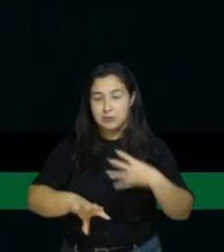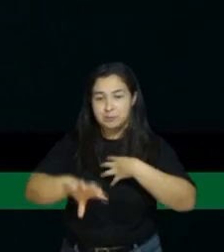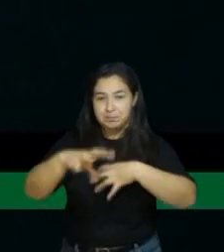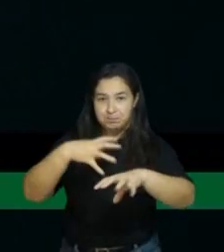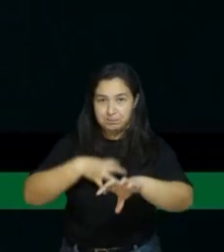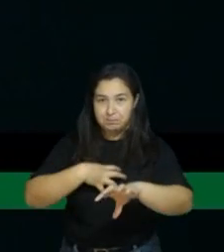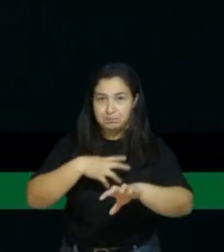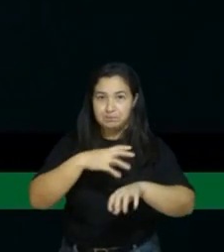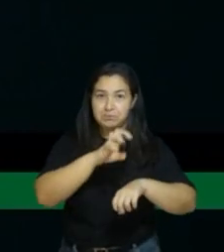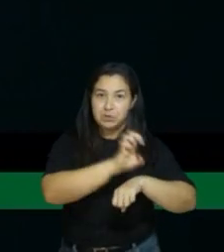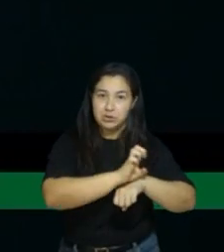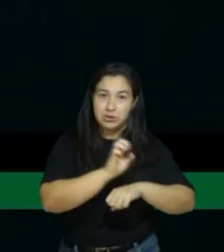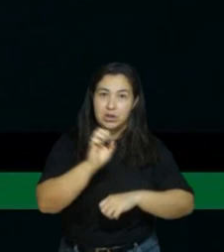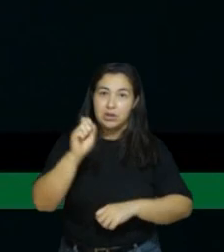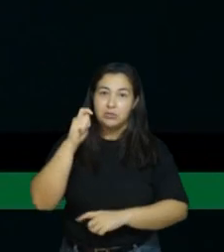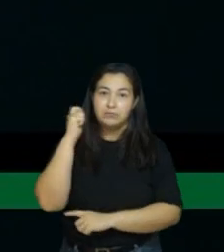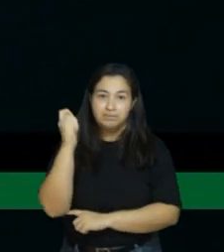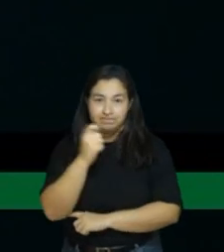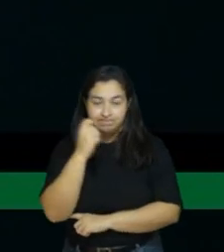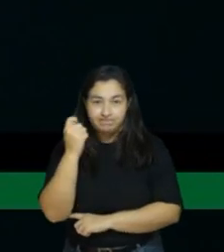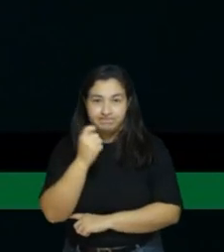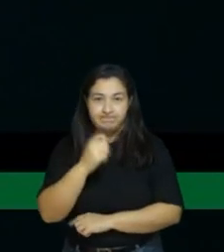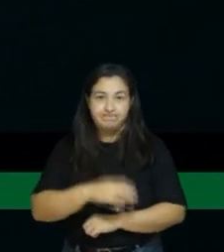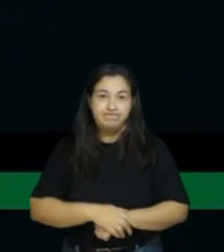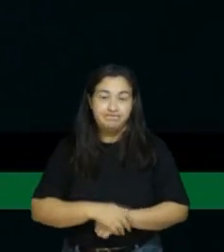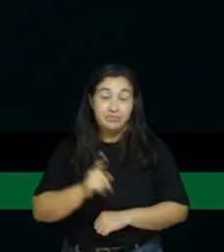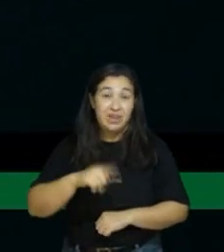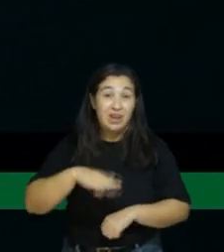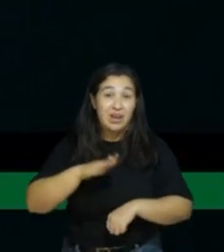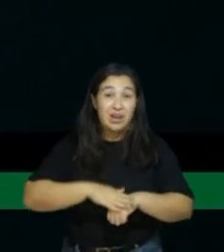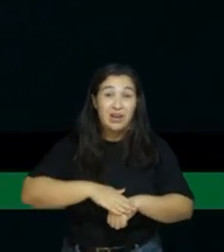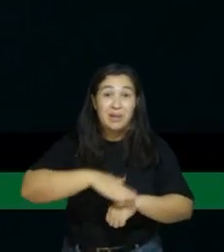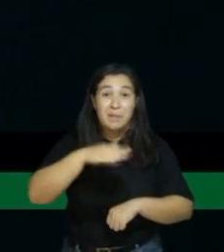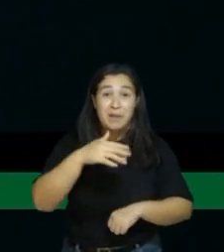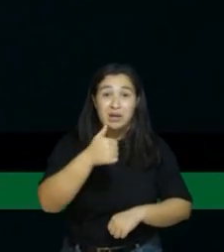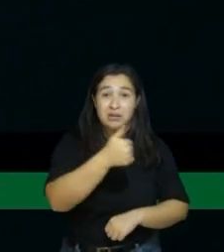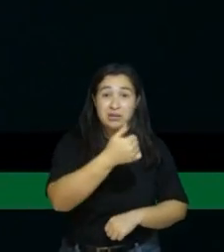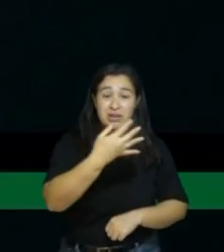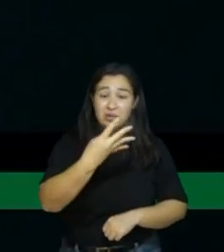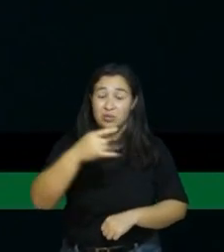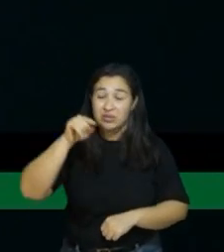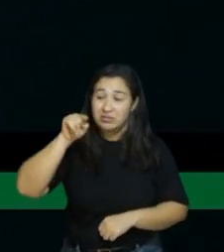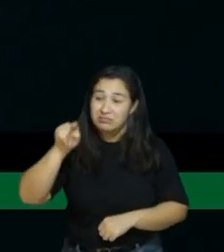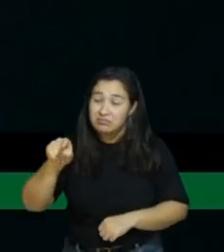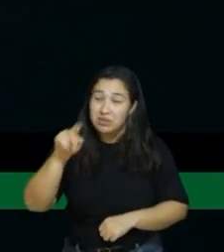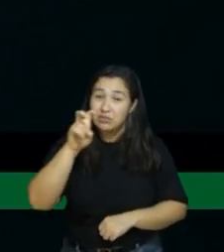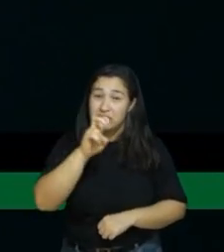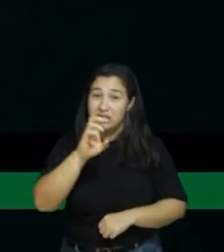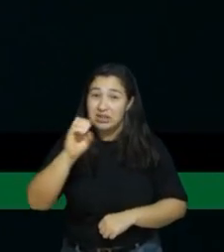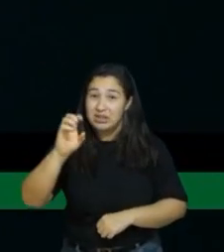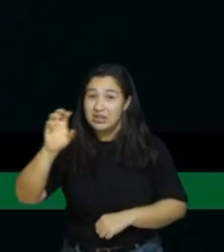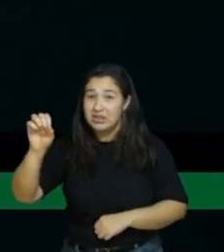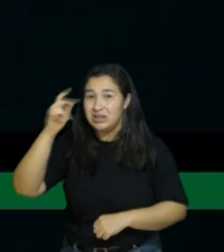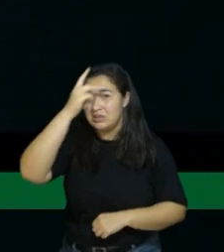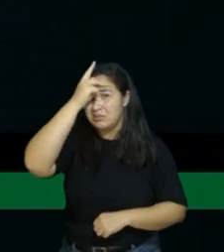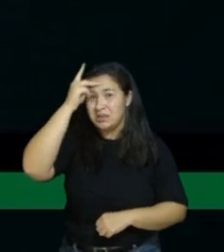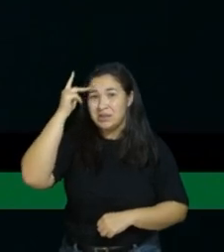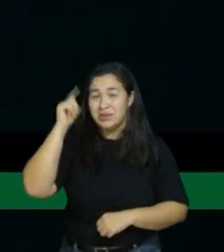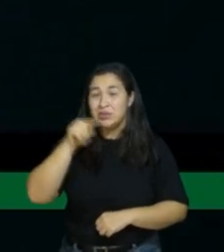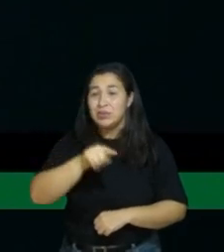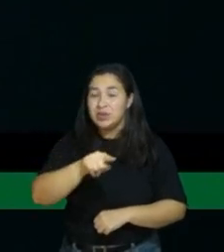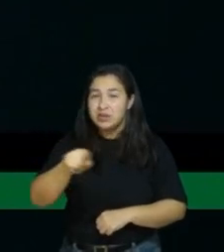Sul Lembrando que já são mais de 14.500 pessoas